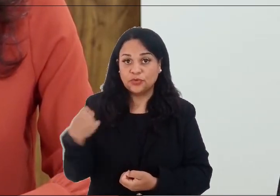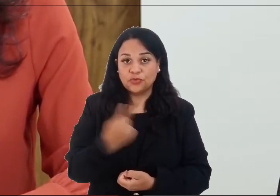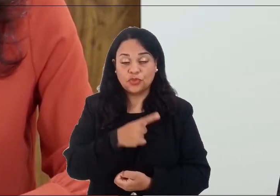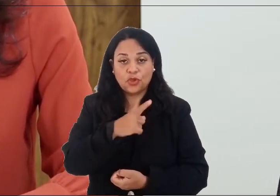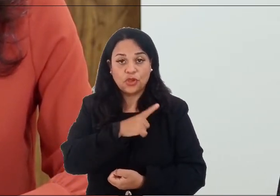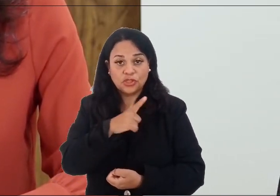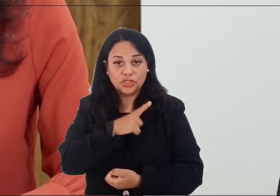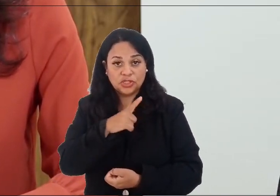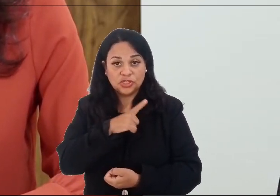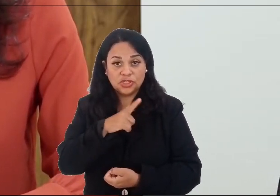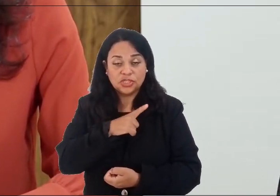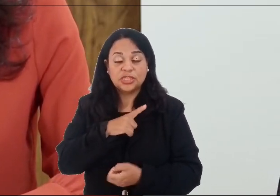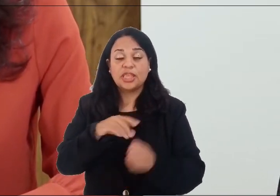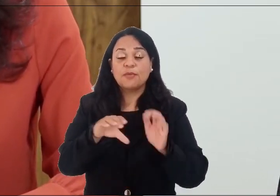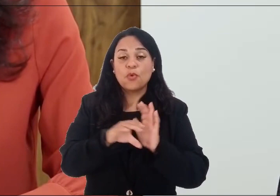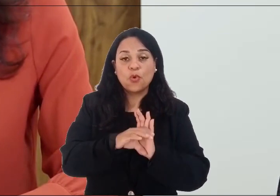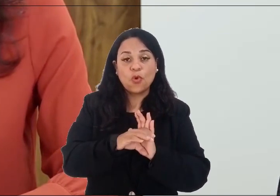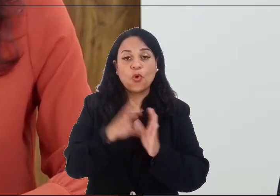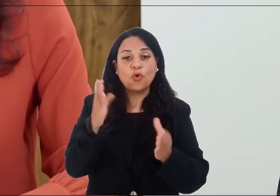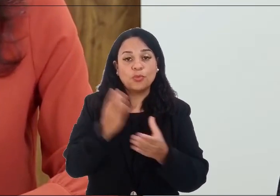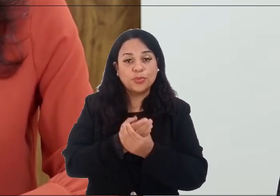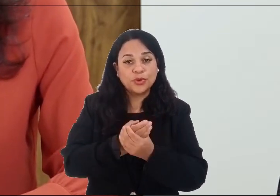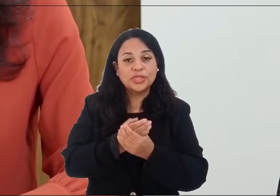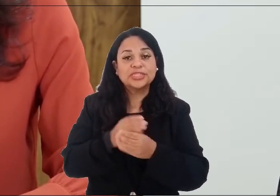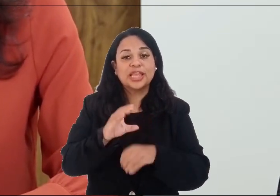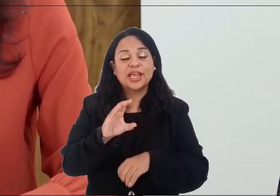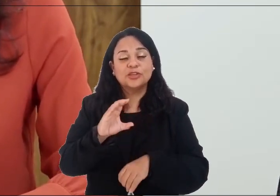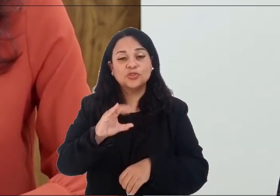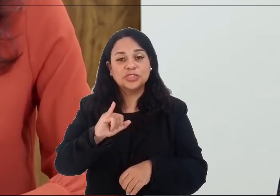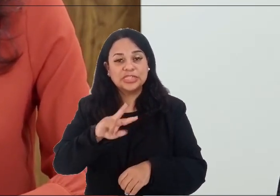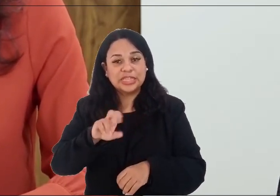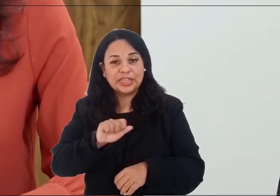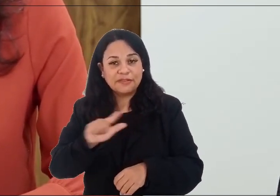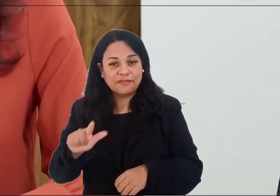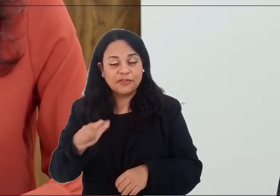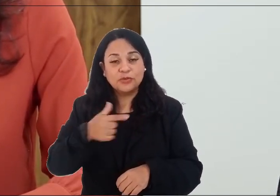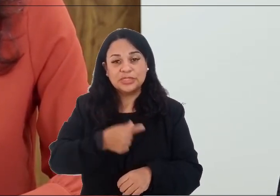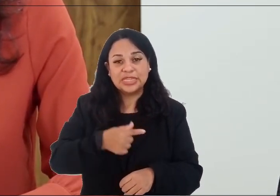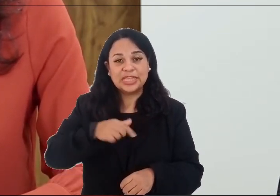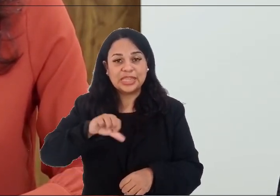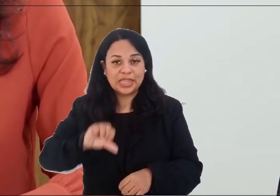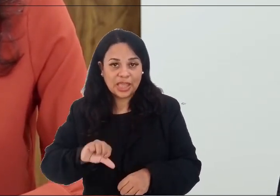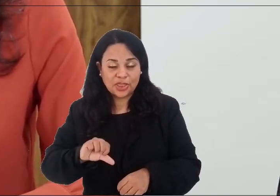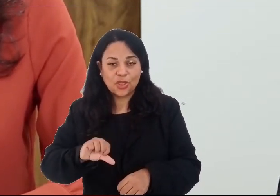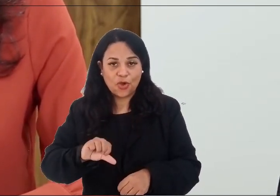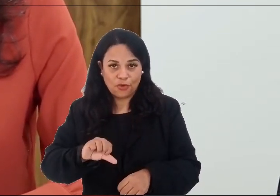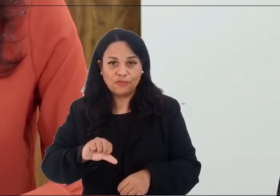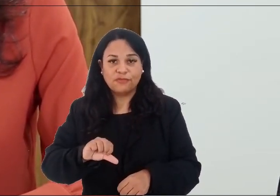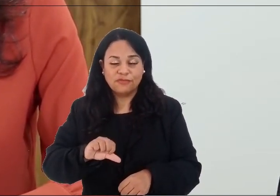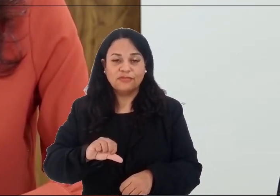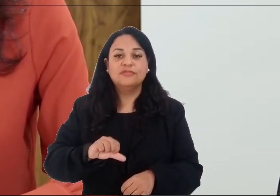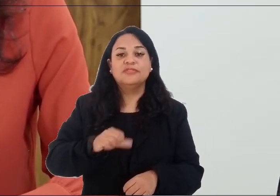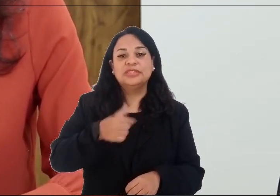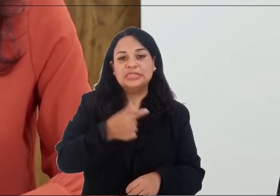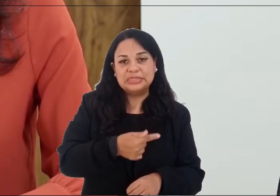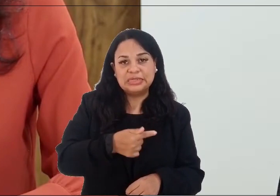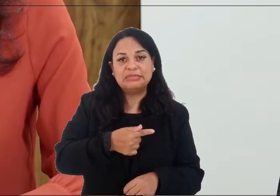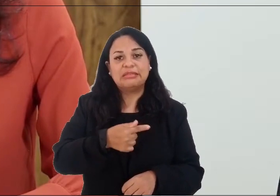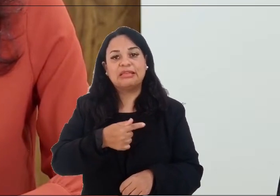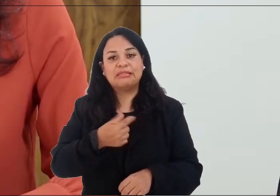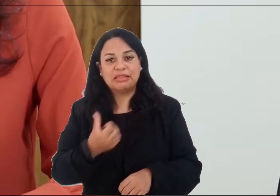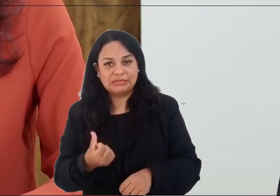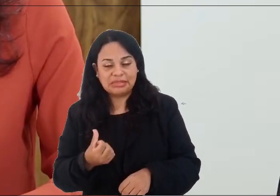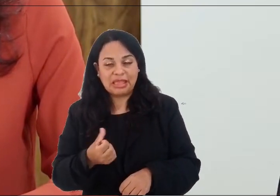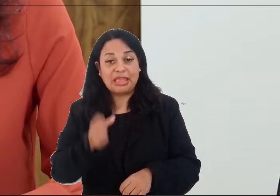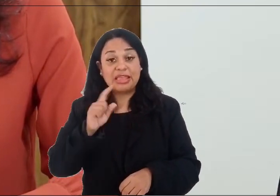o nosso Código de Processo Civil de 39, de 73, que sempre falaram de conciliação, mas era uma conciliação